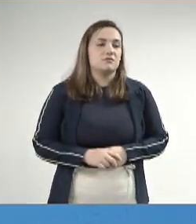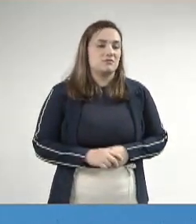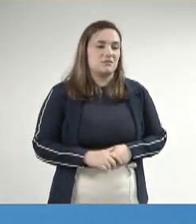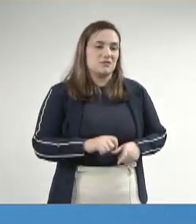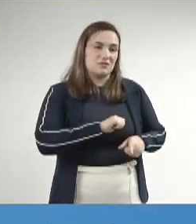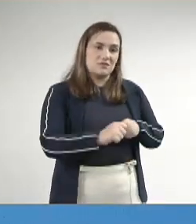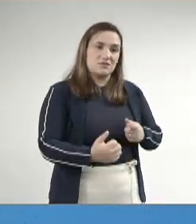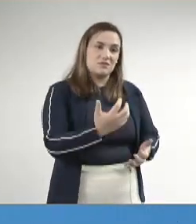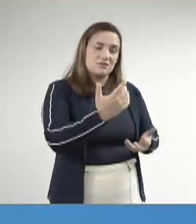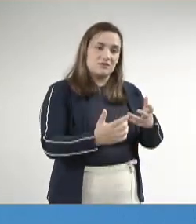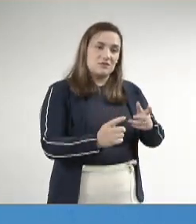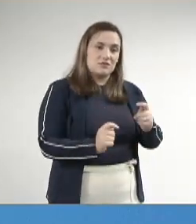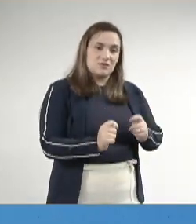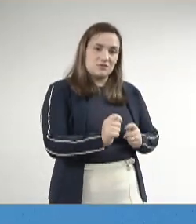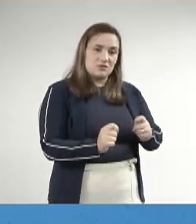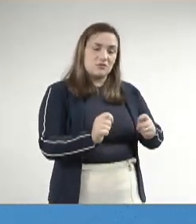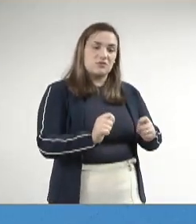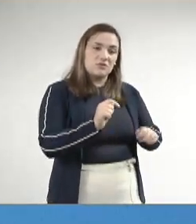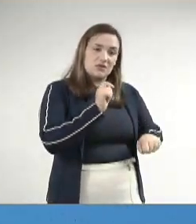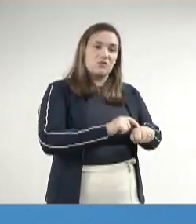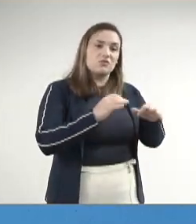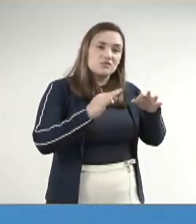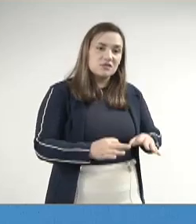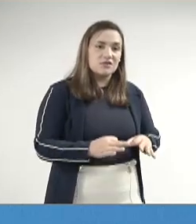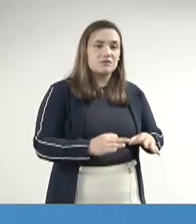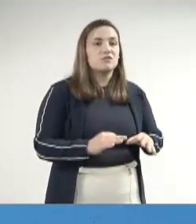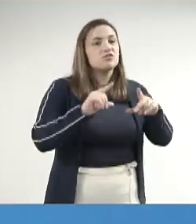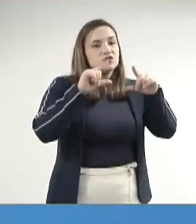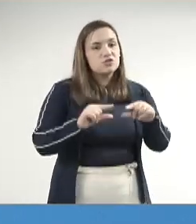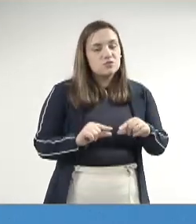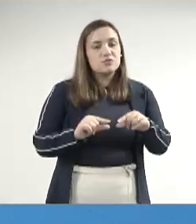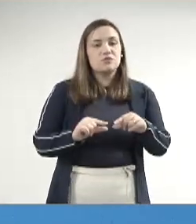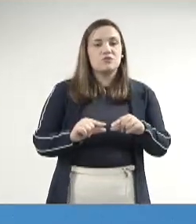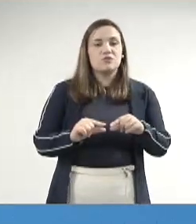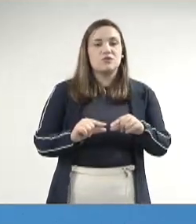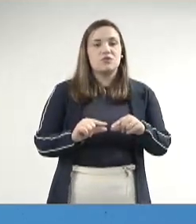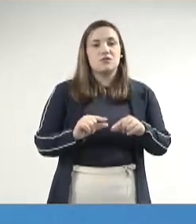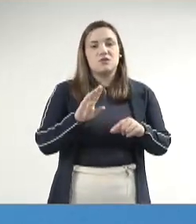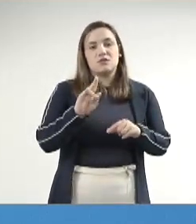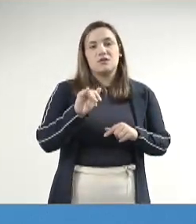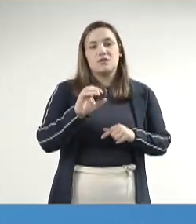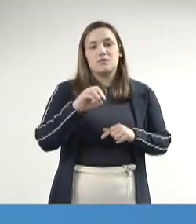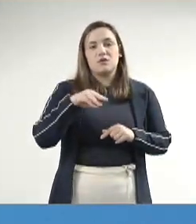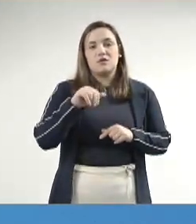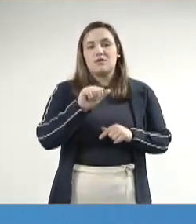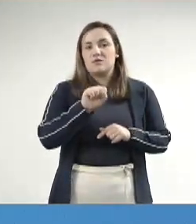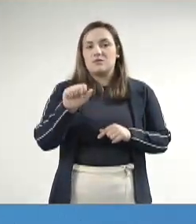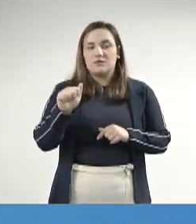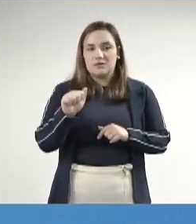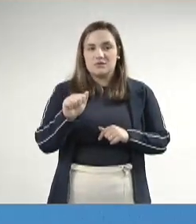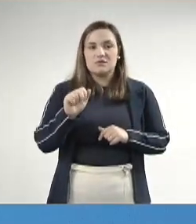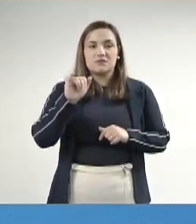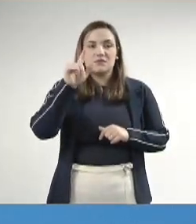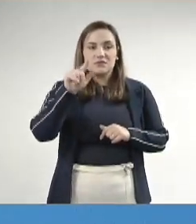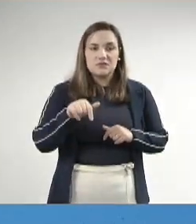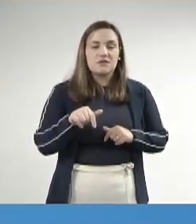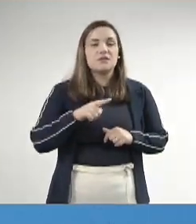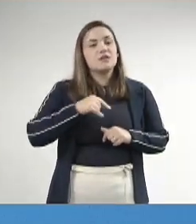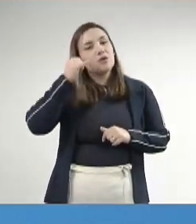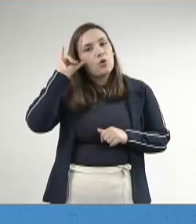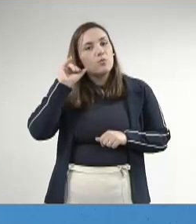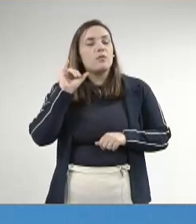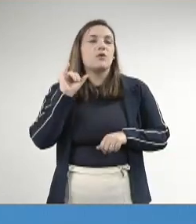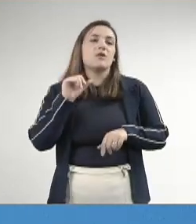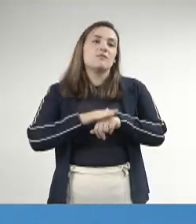queimada controlada na época adequada, reduz a quantidade de biomassa. Aumentar o gado, que é o bombeiro do Pantanal,